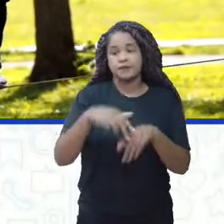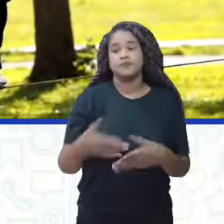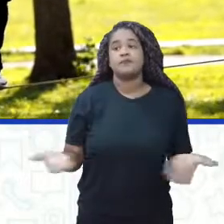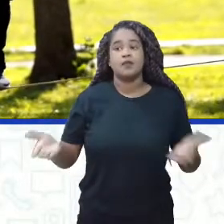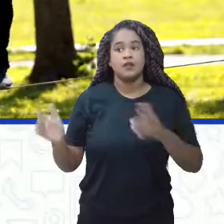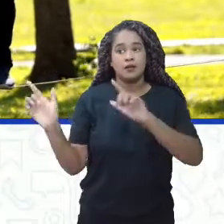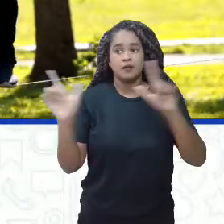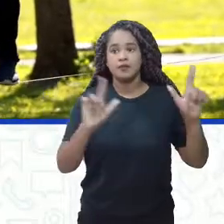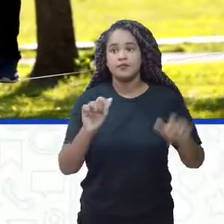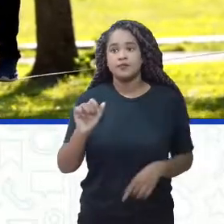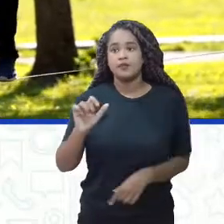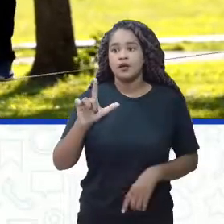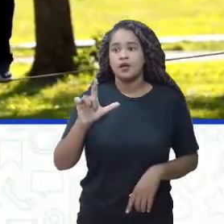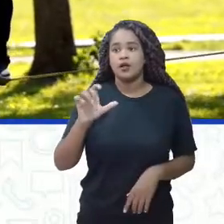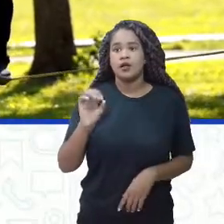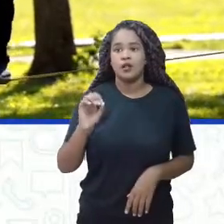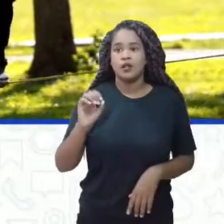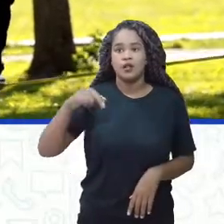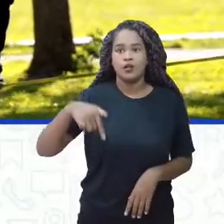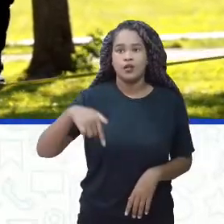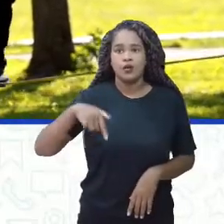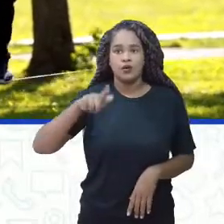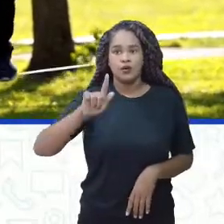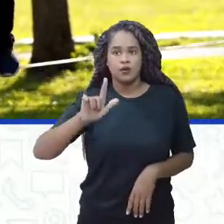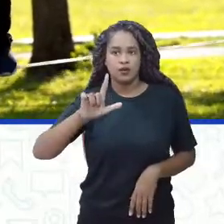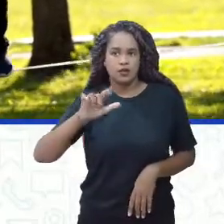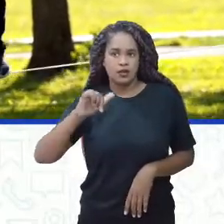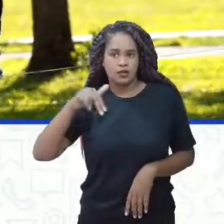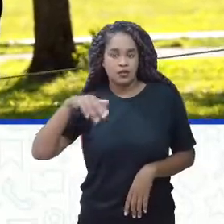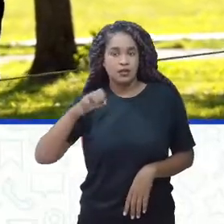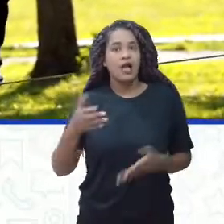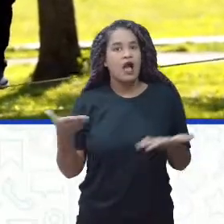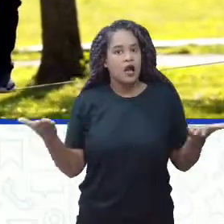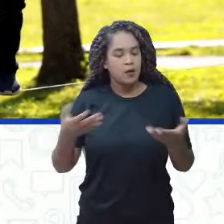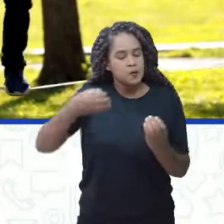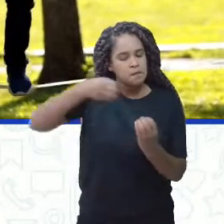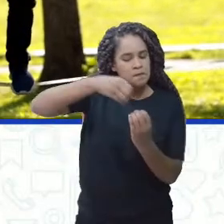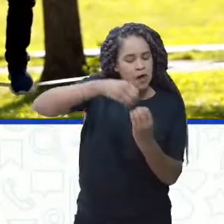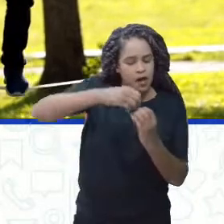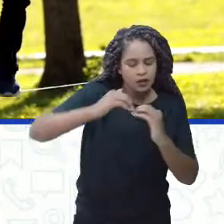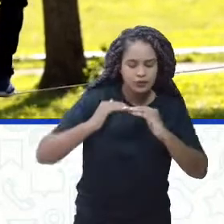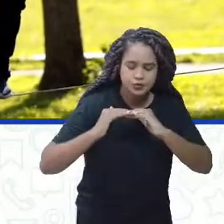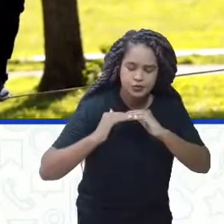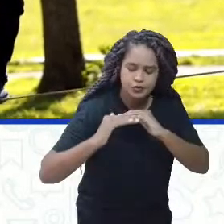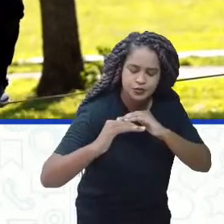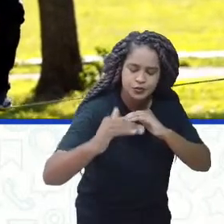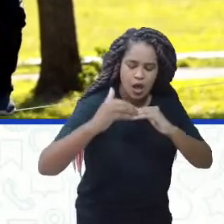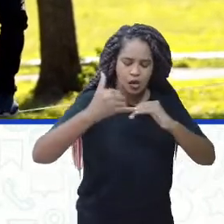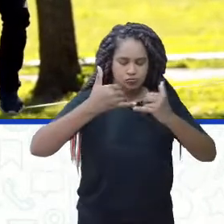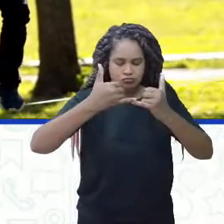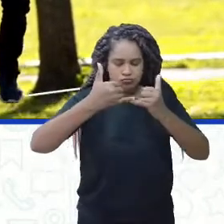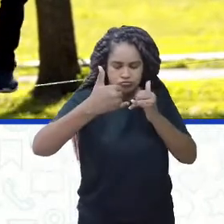realizada mais perto do chão agora. Vocês podem ver aí a fita, ó, onde o cara está praticando, bem pertinho do chão.